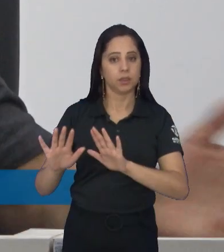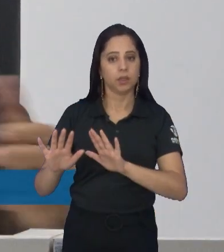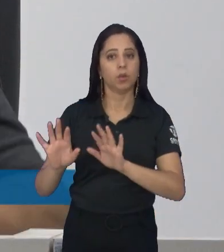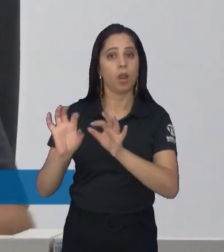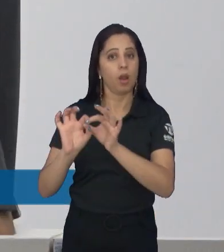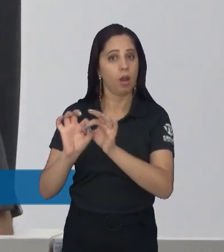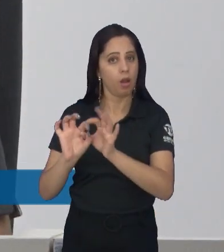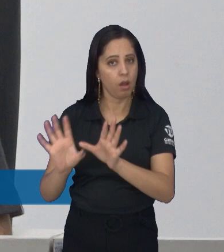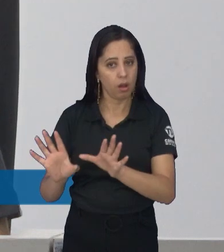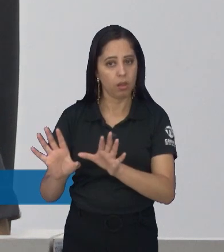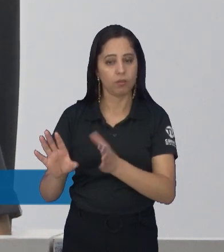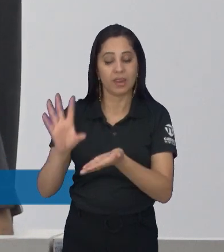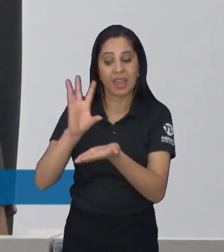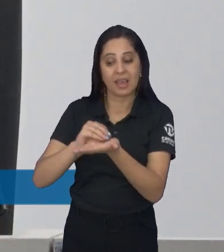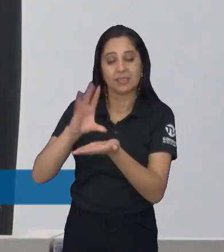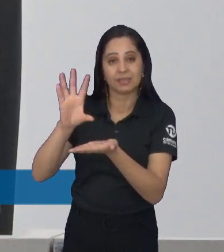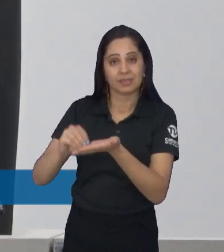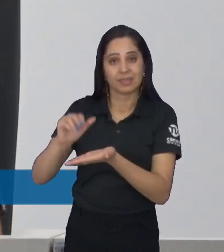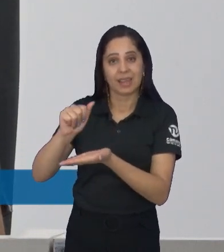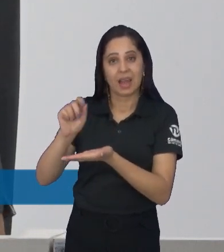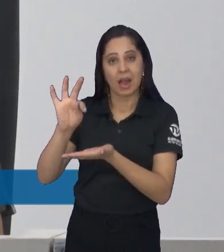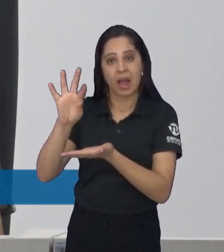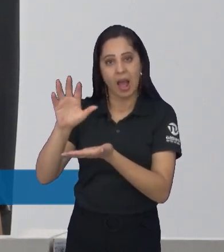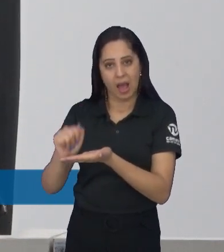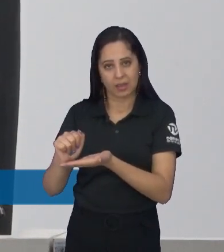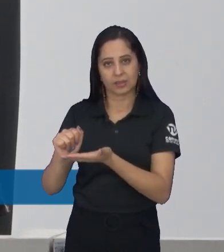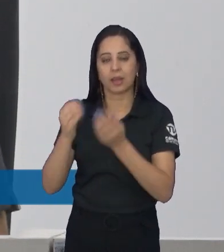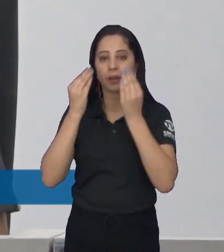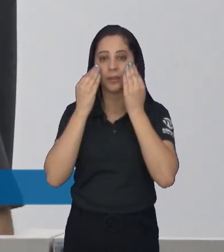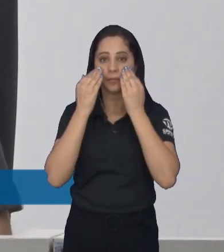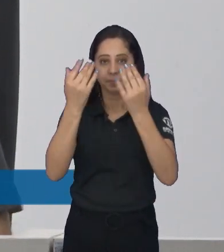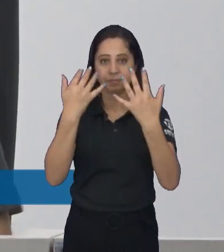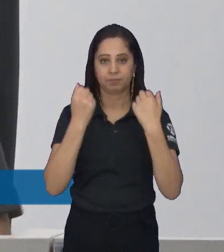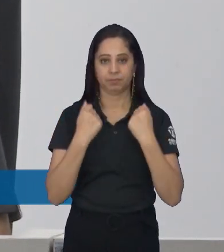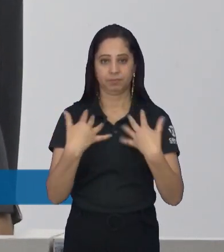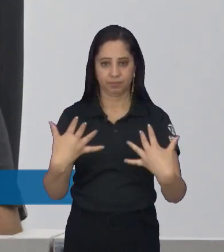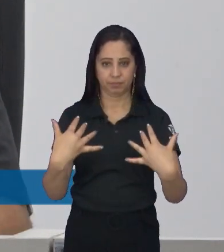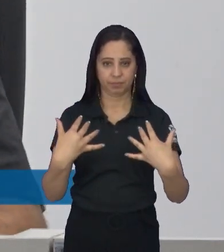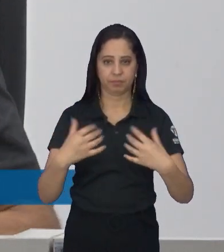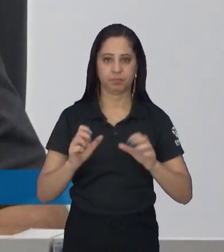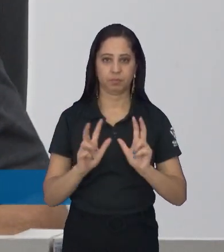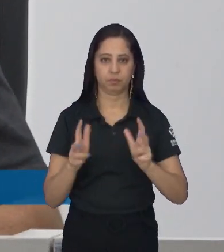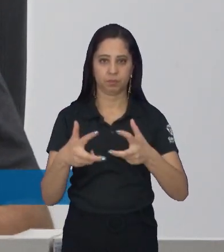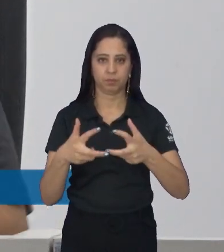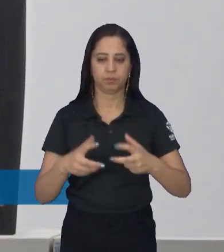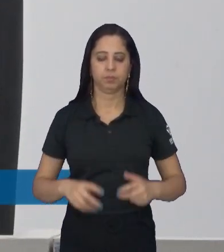disponível como ata da audiência pública na Câmara dos Vereadores